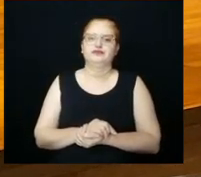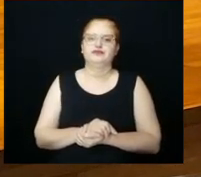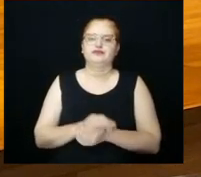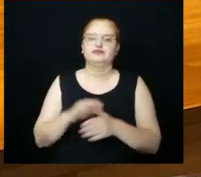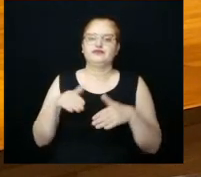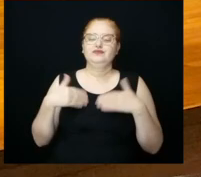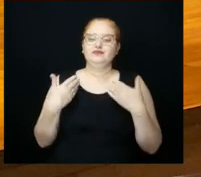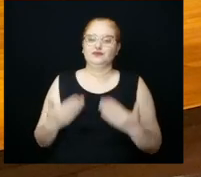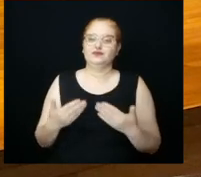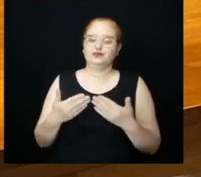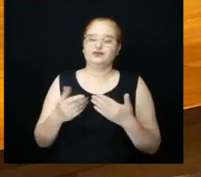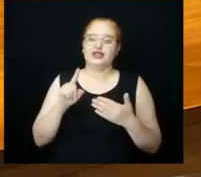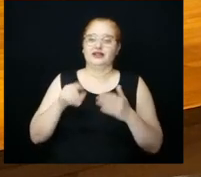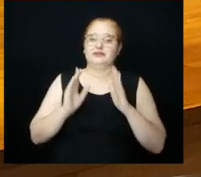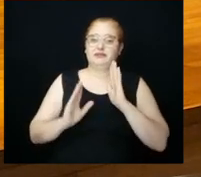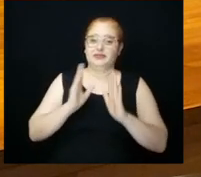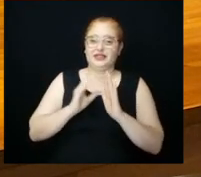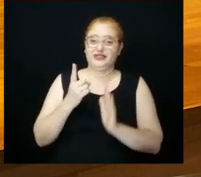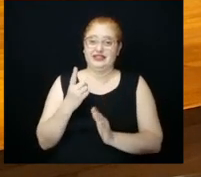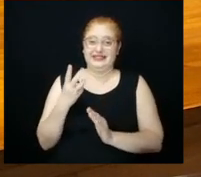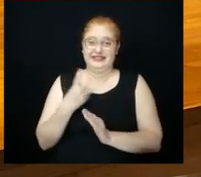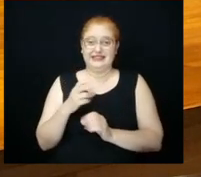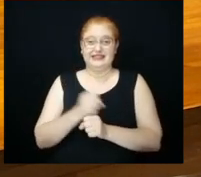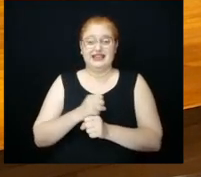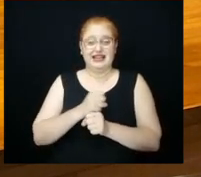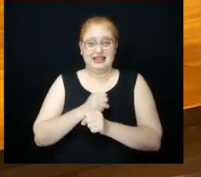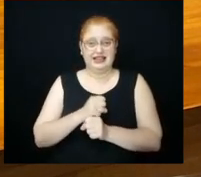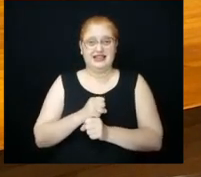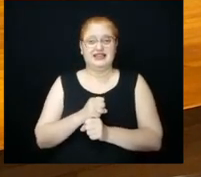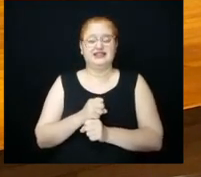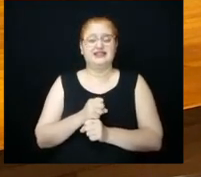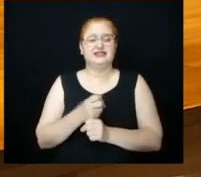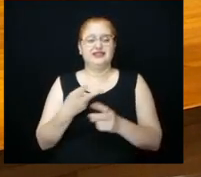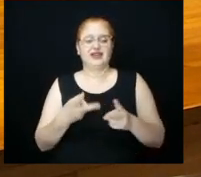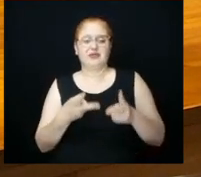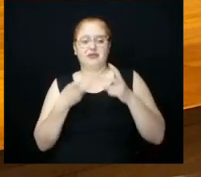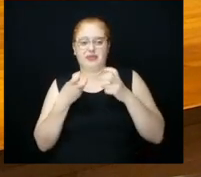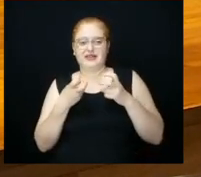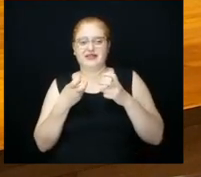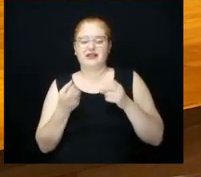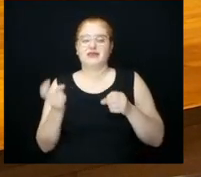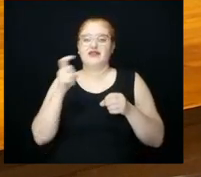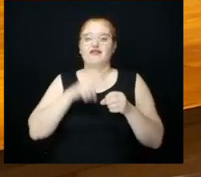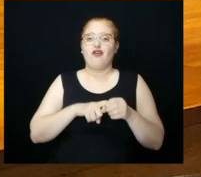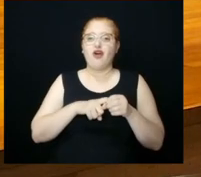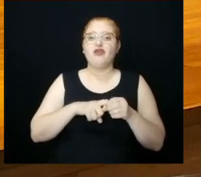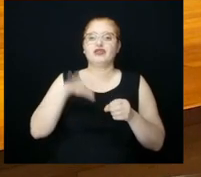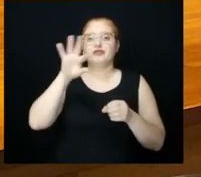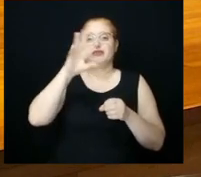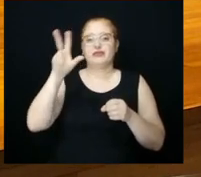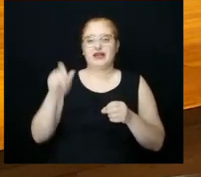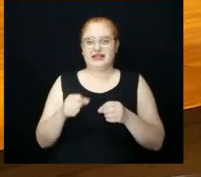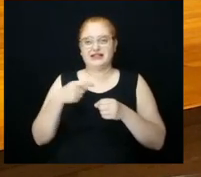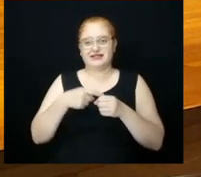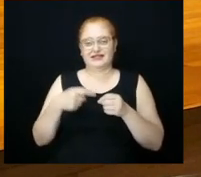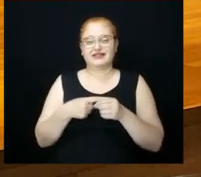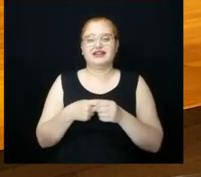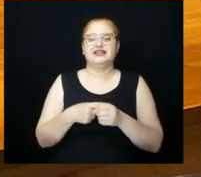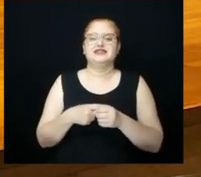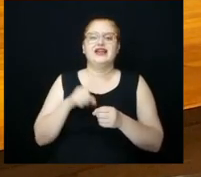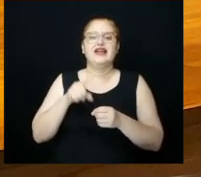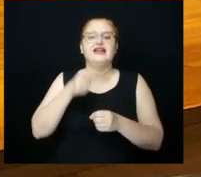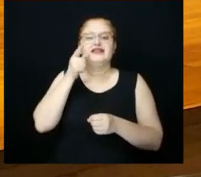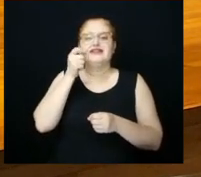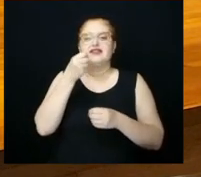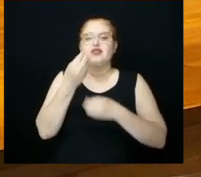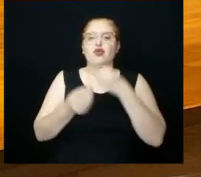Então, isso aqui num período de 13 anos, né, essa impressão que ela tem do seu retorno à cidade. Né? E é muito